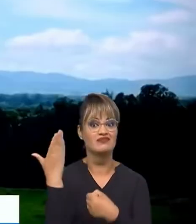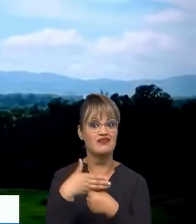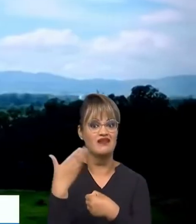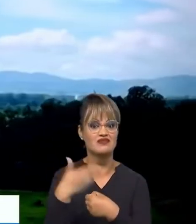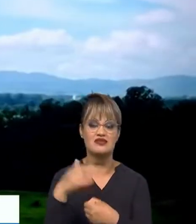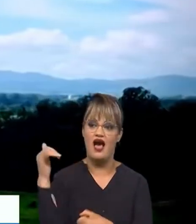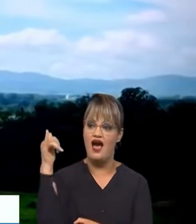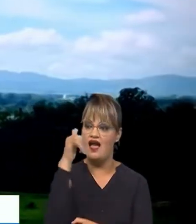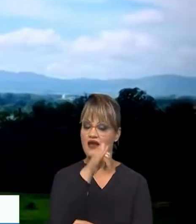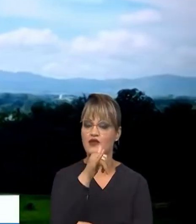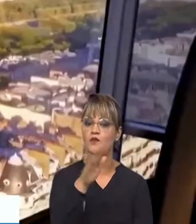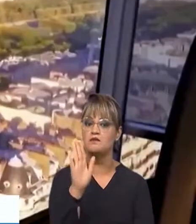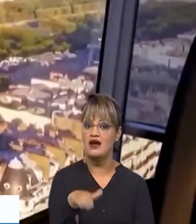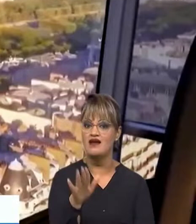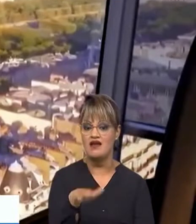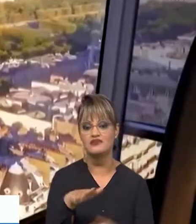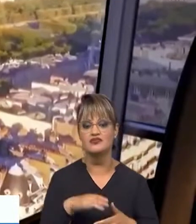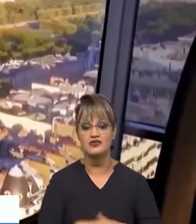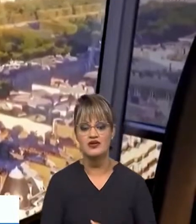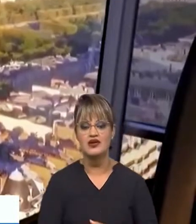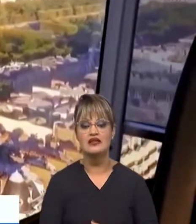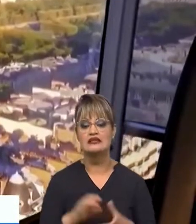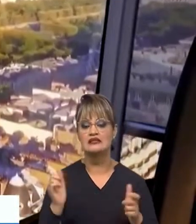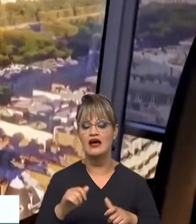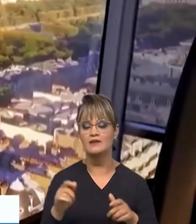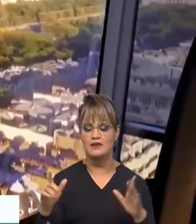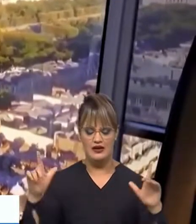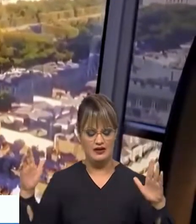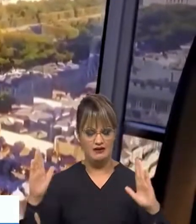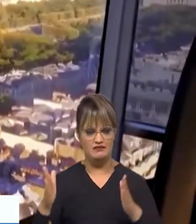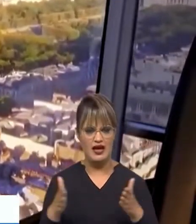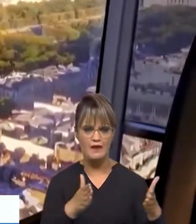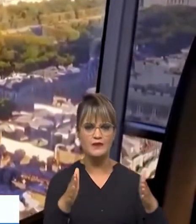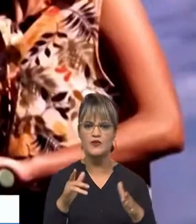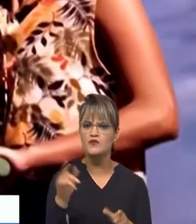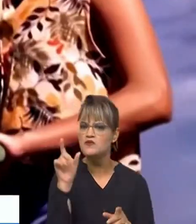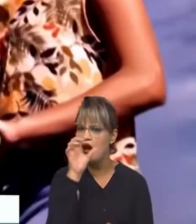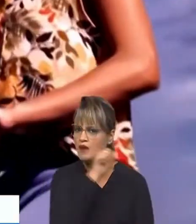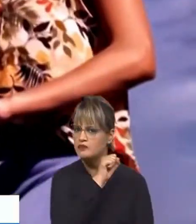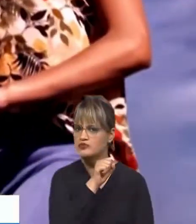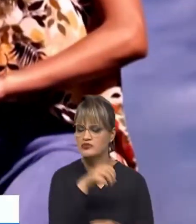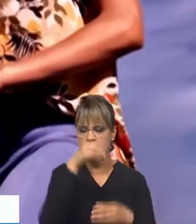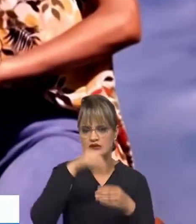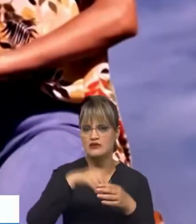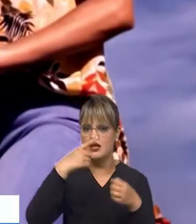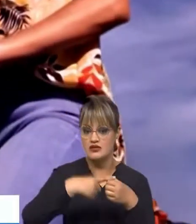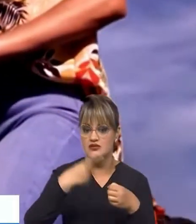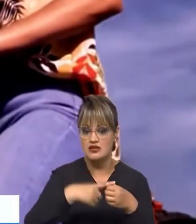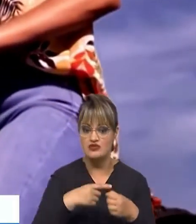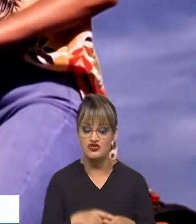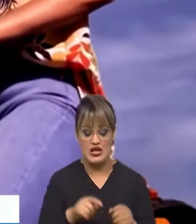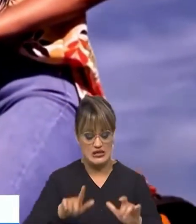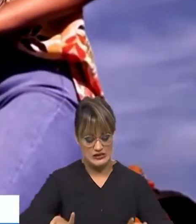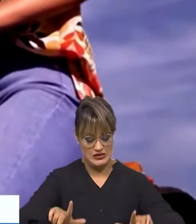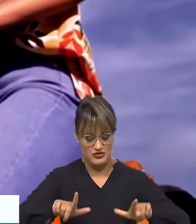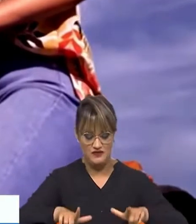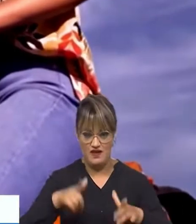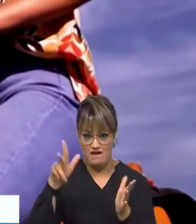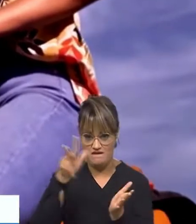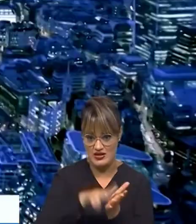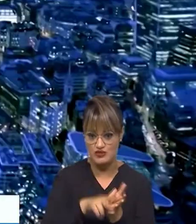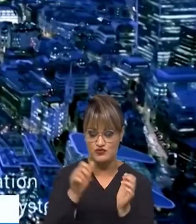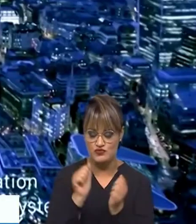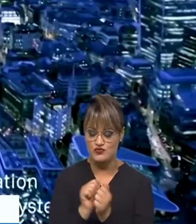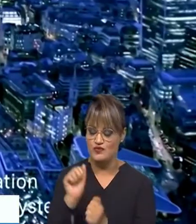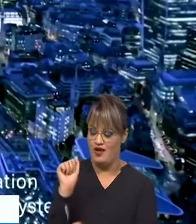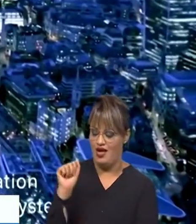de certificação por parte da Agência Nacional de Aviação Civil, ANAC, do carro voador. Um projeto que a